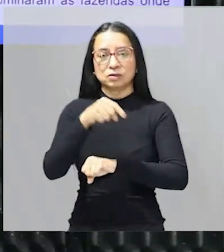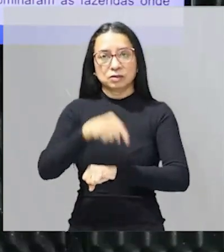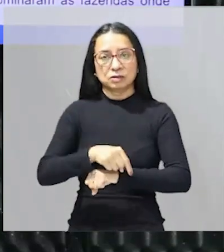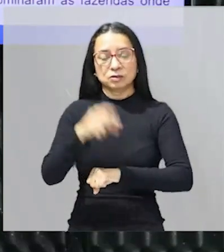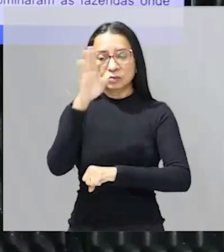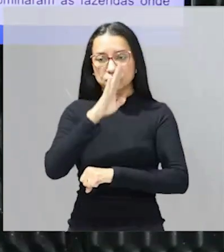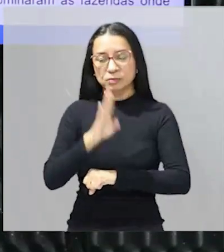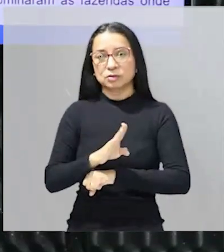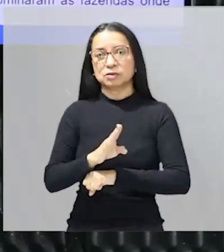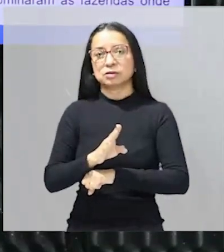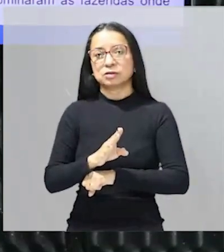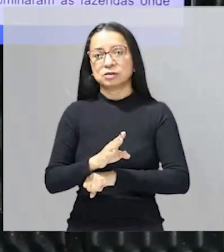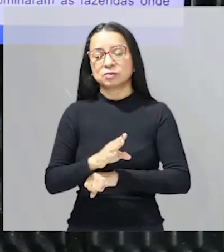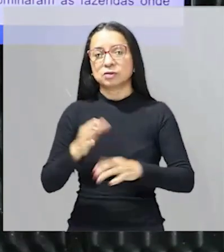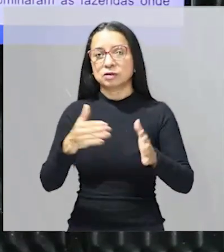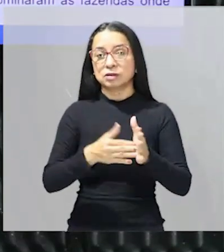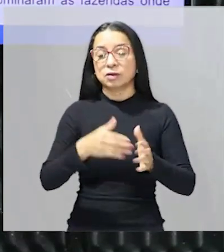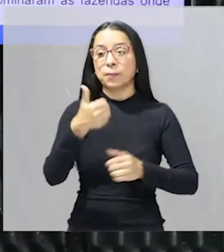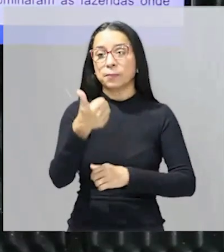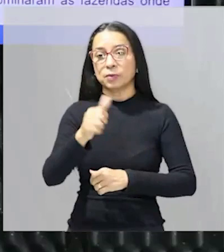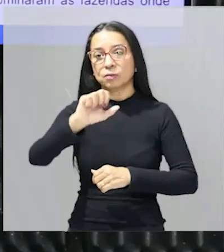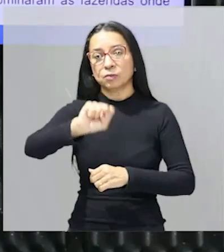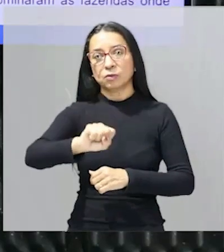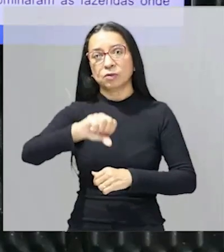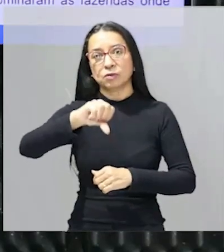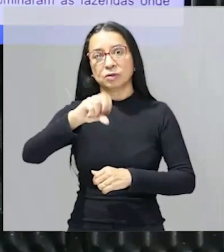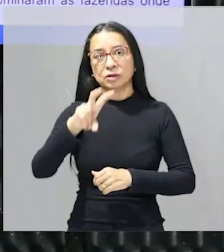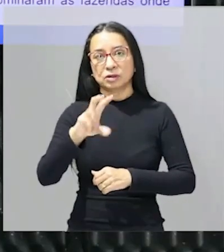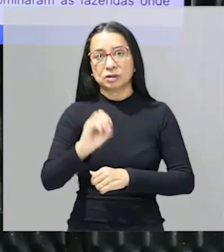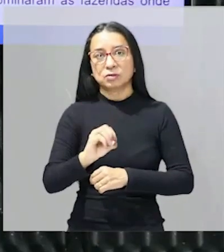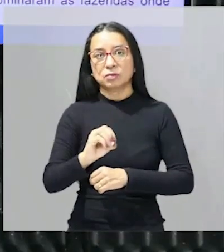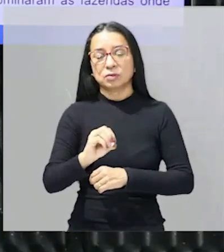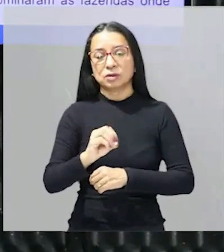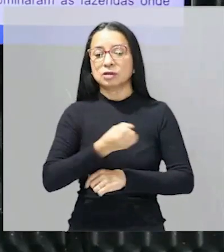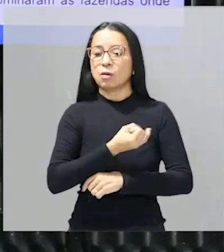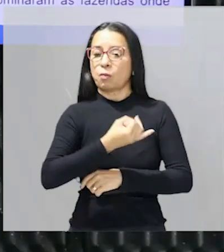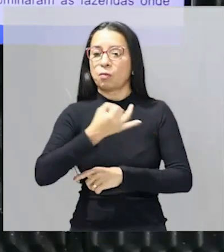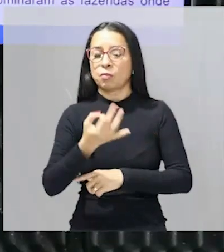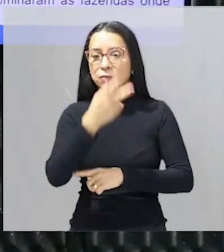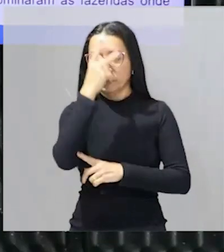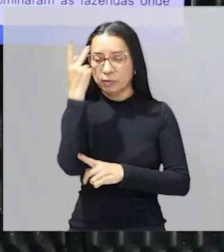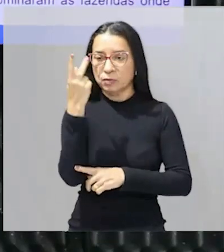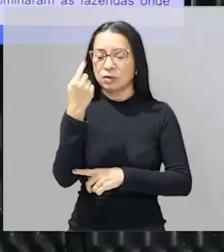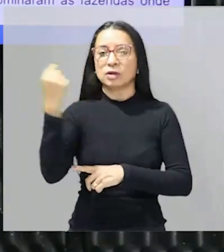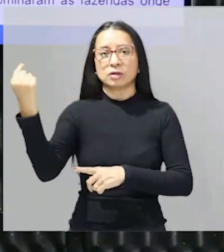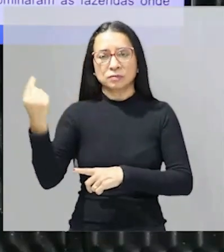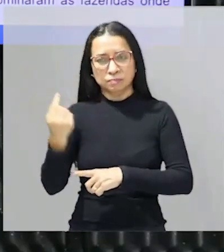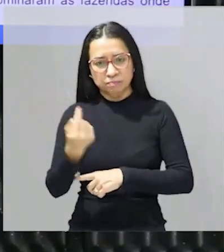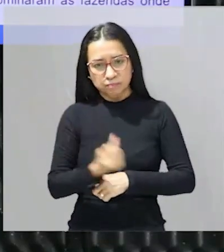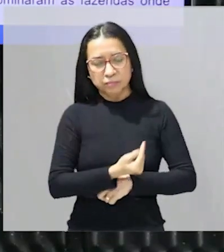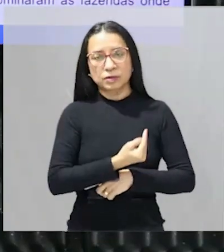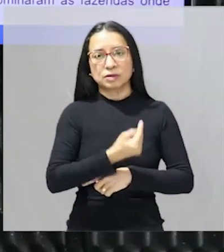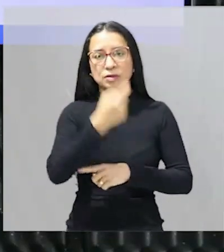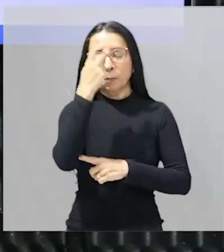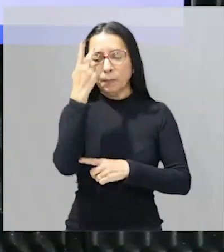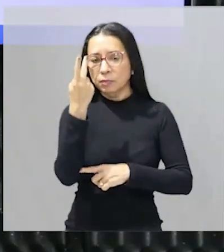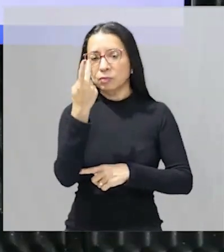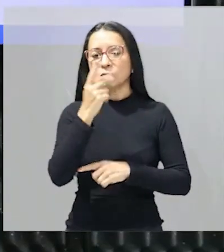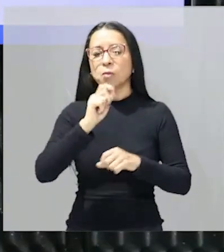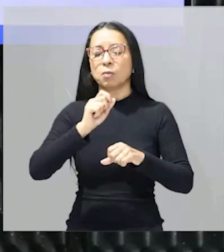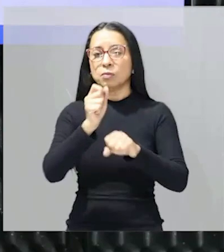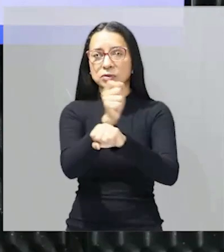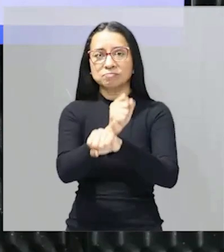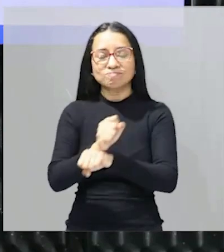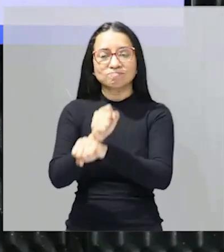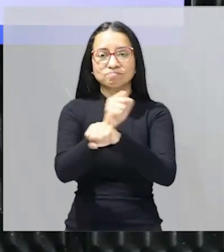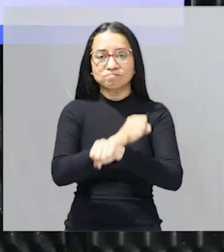menos até 1850, grande quantidade vem do tráfico internacional. Então, e um detalhe, né? Você